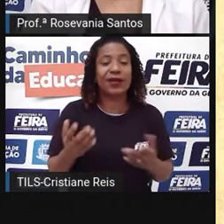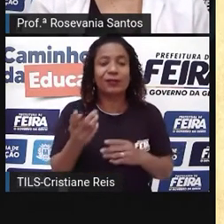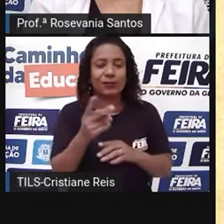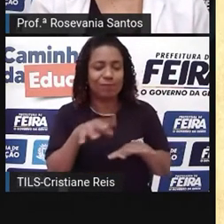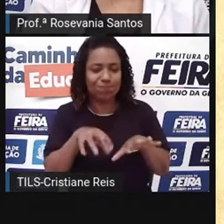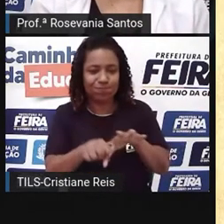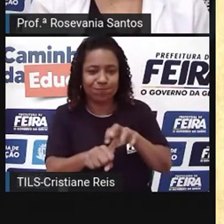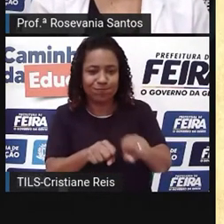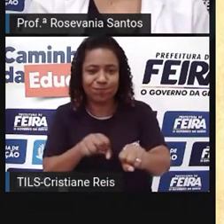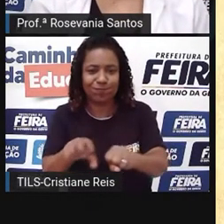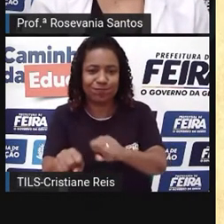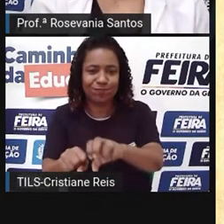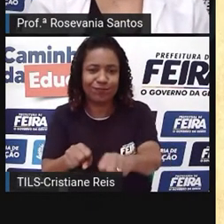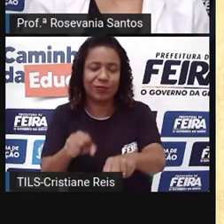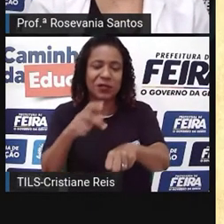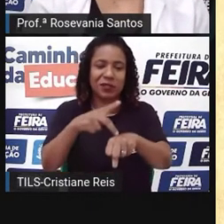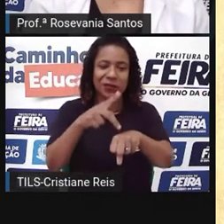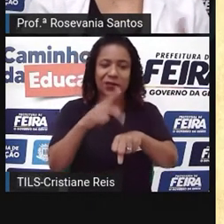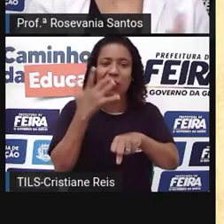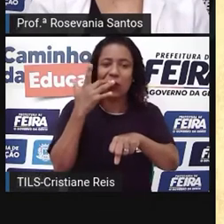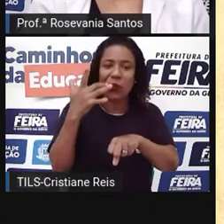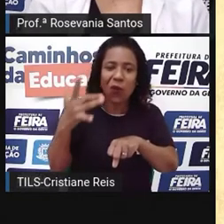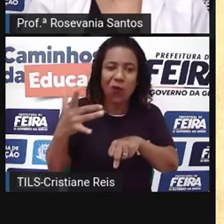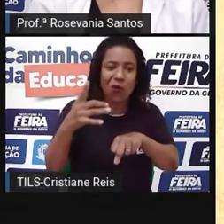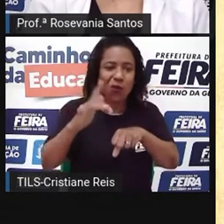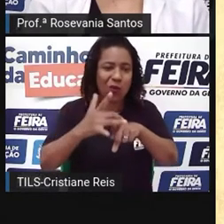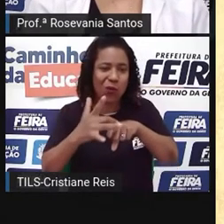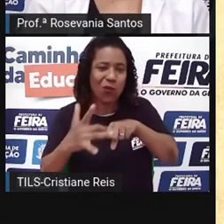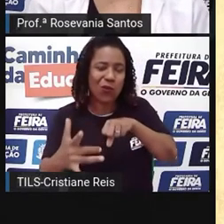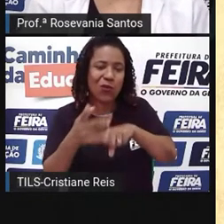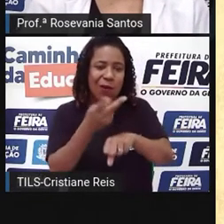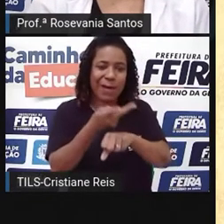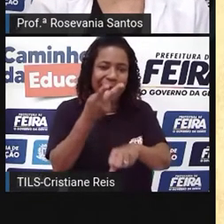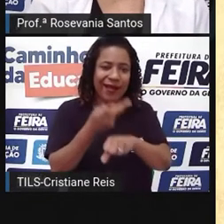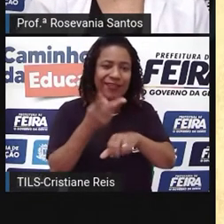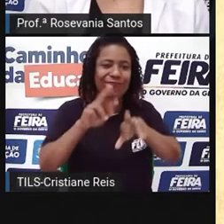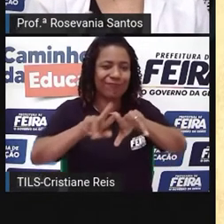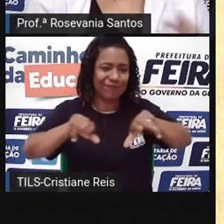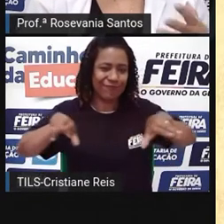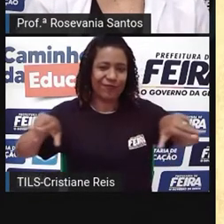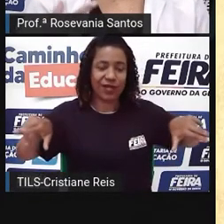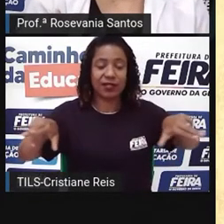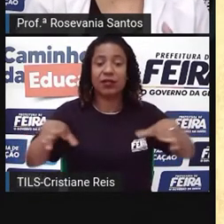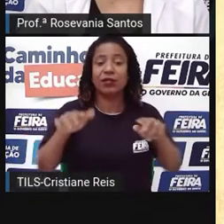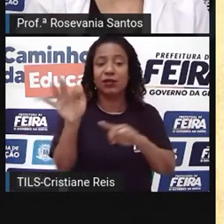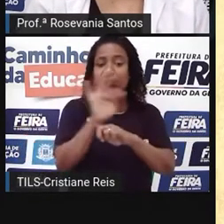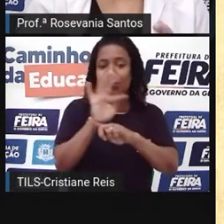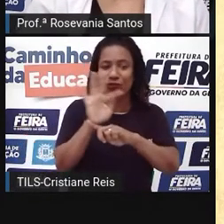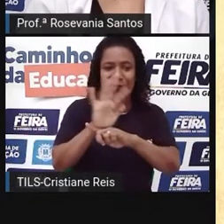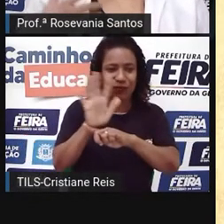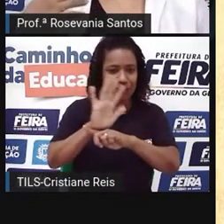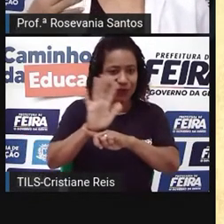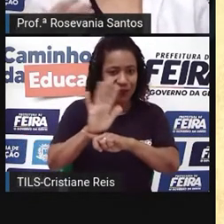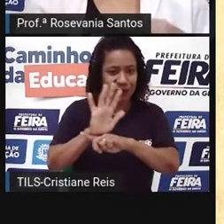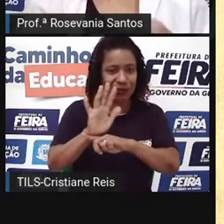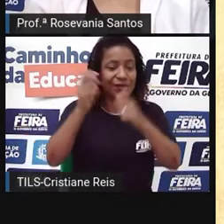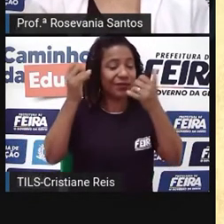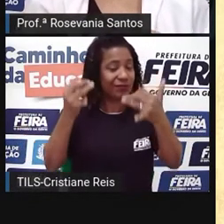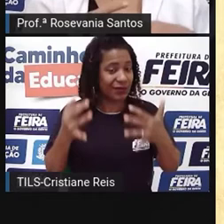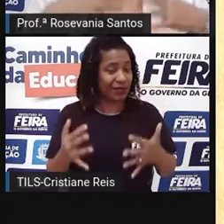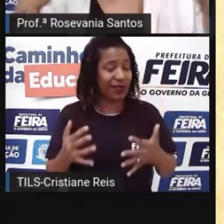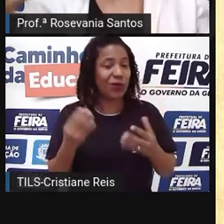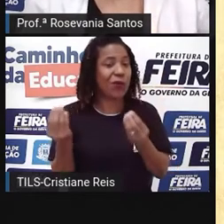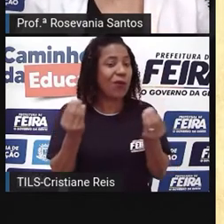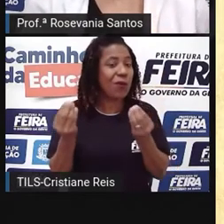aí sofre muito com relação a isso. Então, tem vários filmes falando sobre a África, e todos eles mostram mesmo os